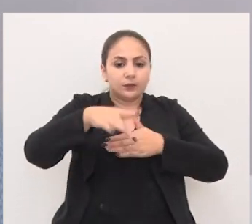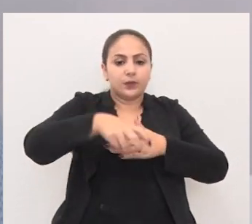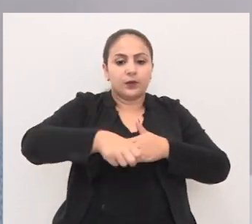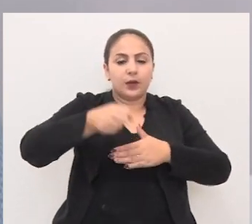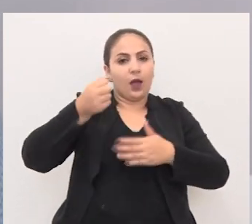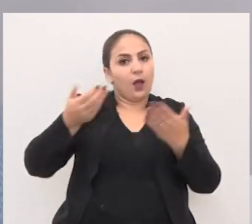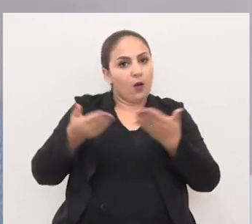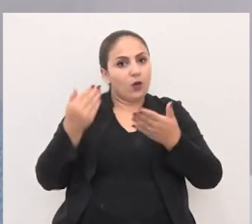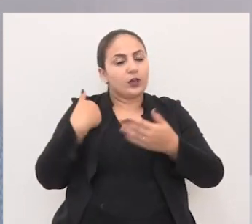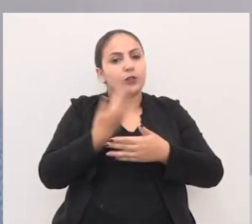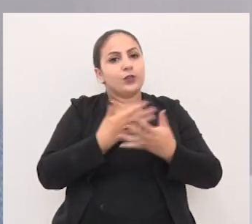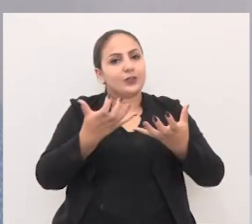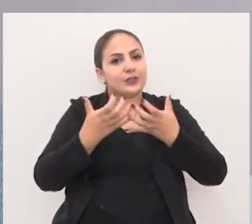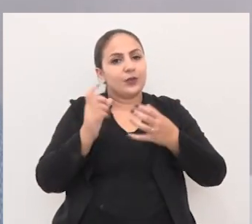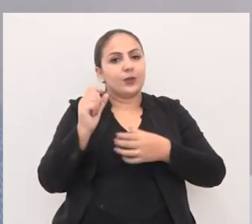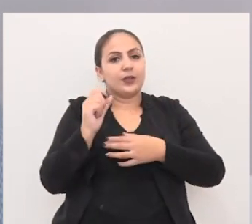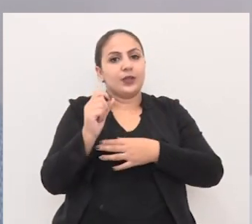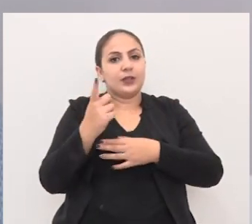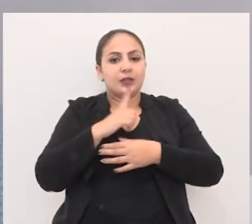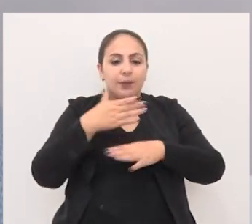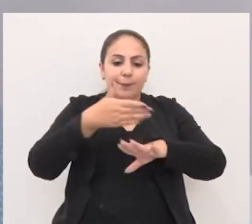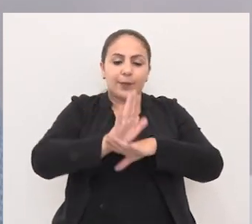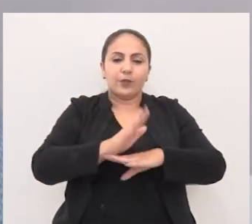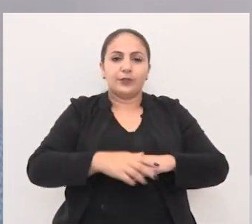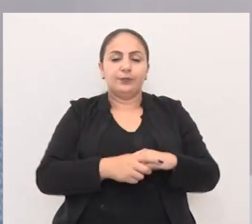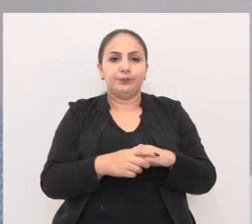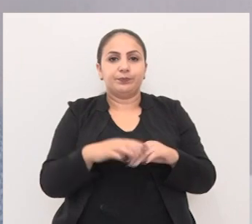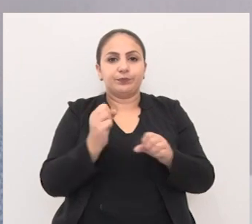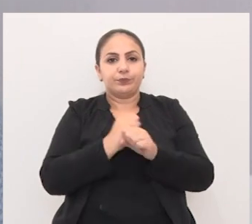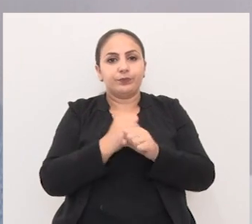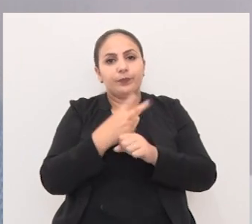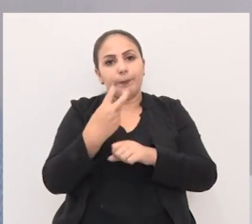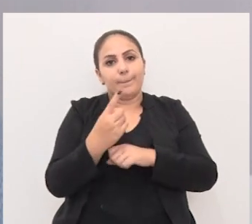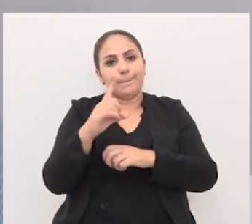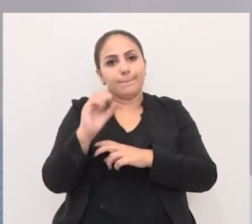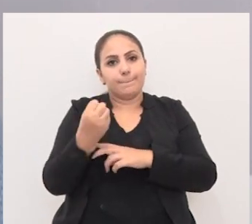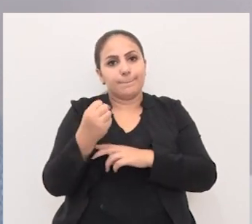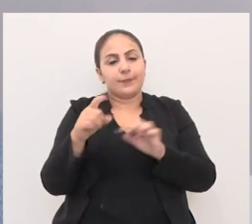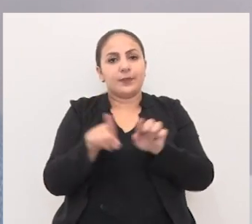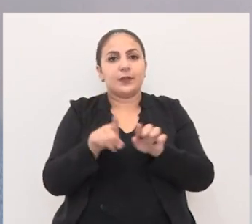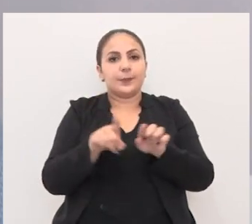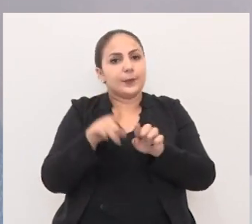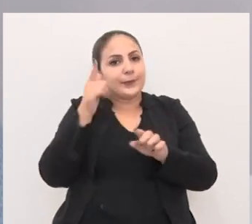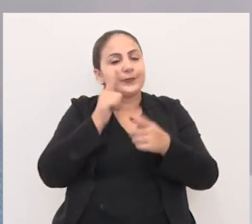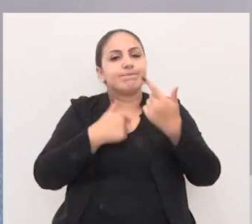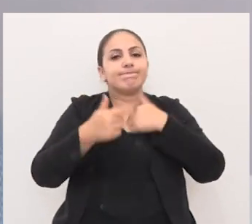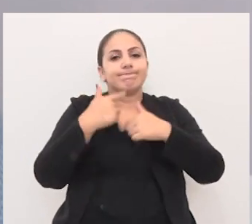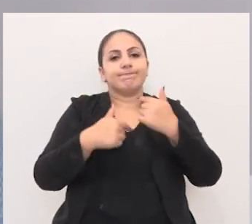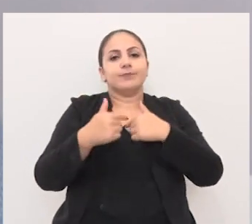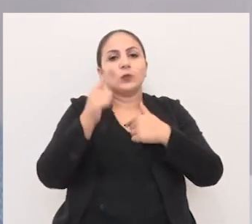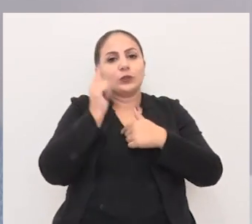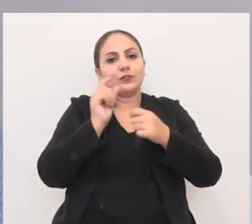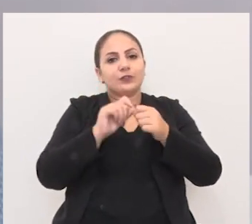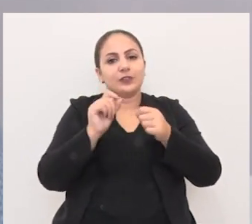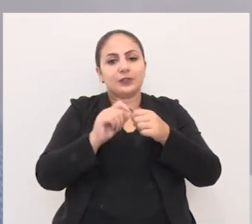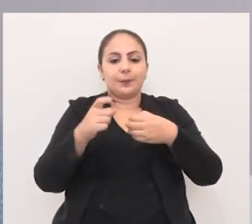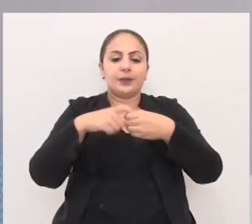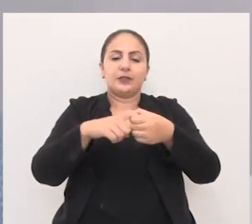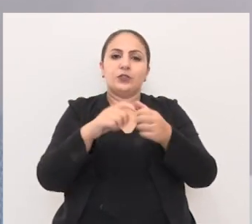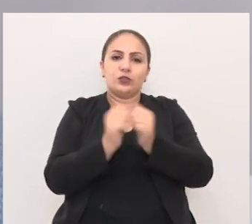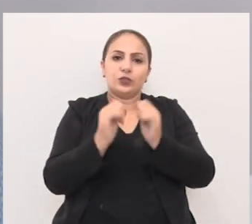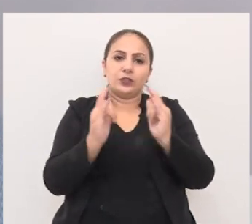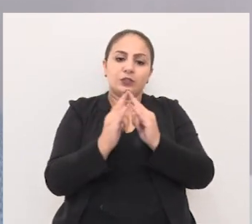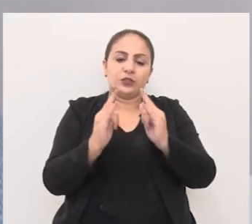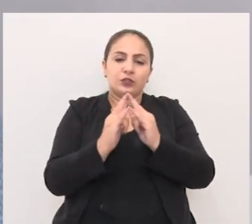agora, a gente espera poder realmente tê-lo aprovado nesse ano de 2018 e ter a boa vontade por parte do Executivo de fazer sim parceria